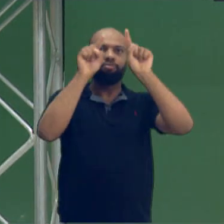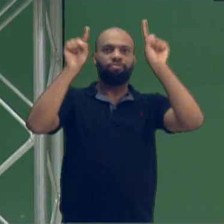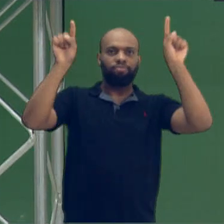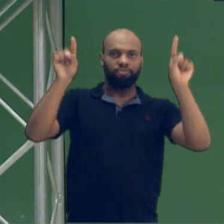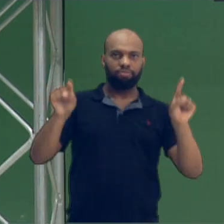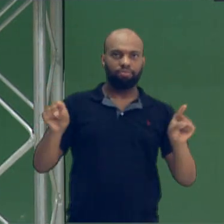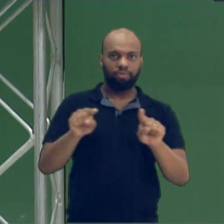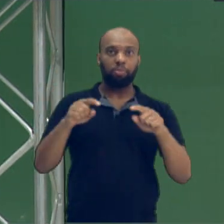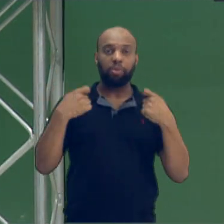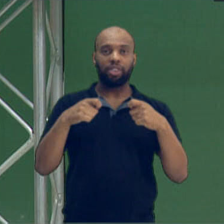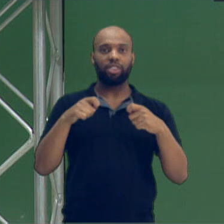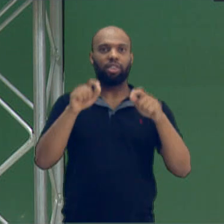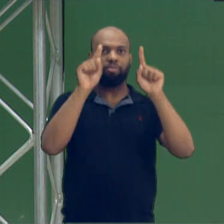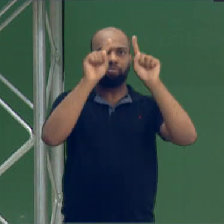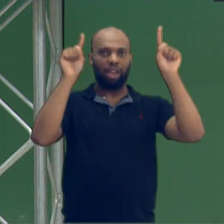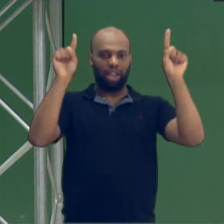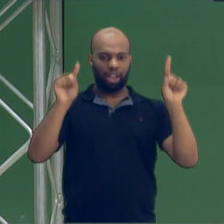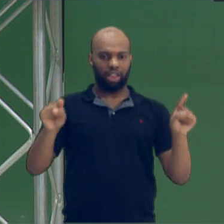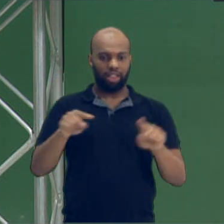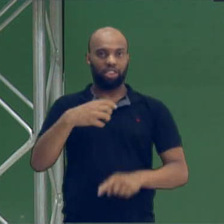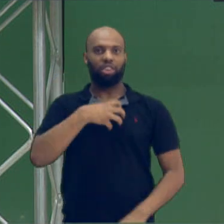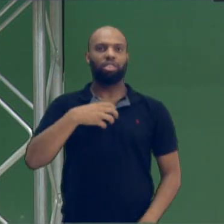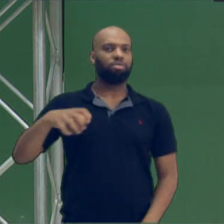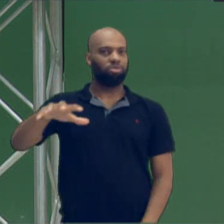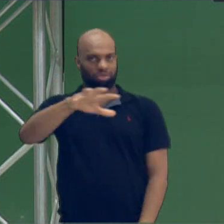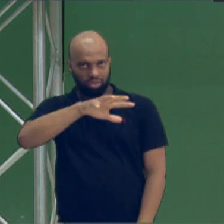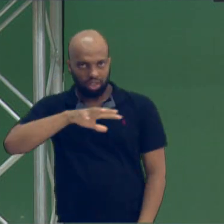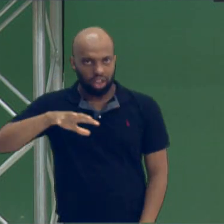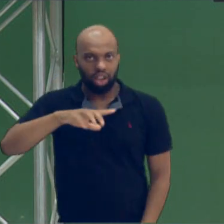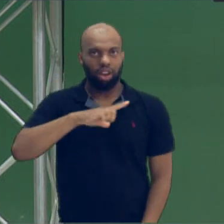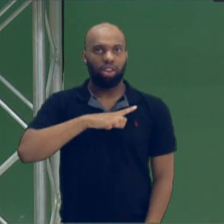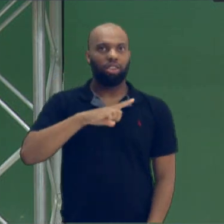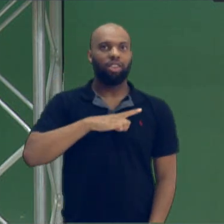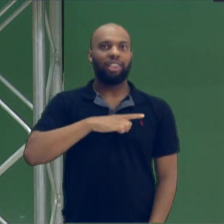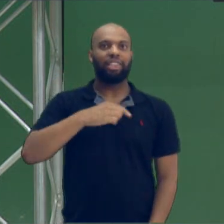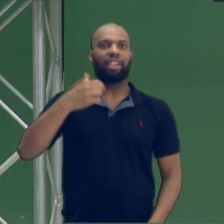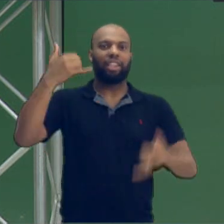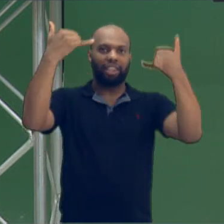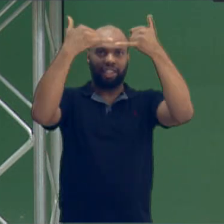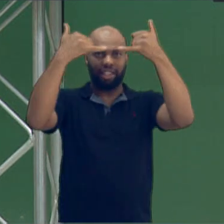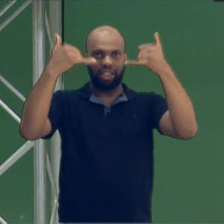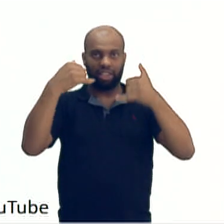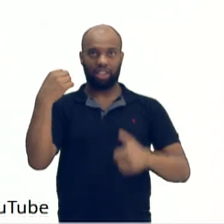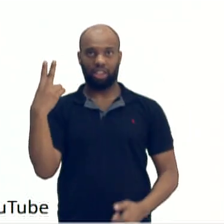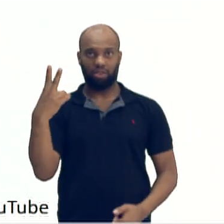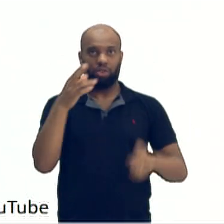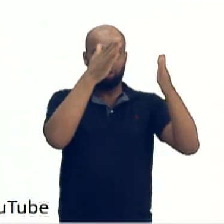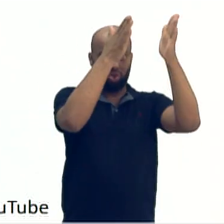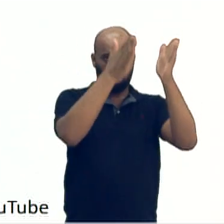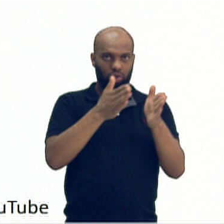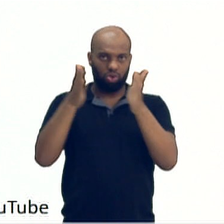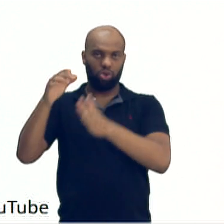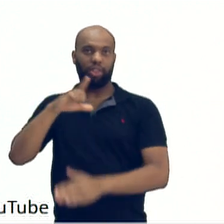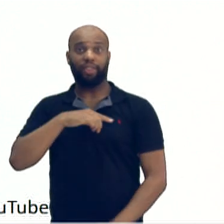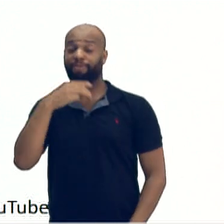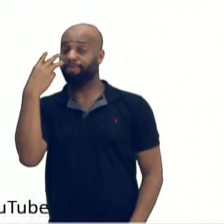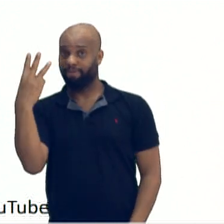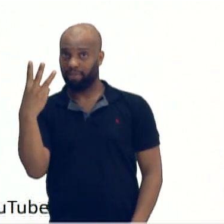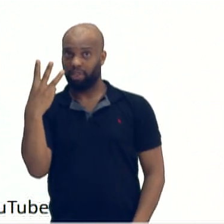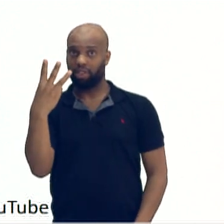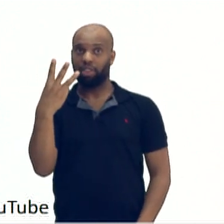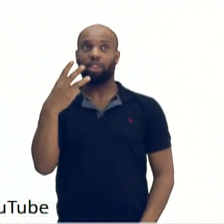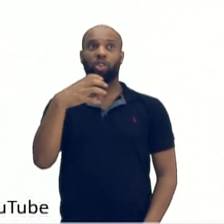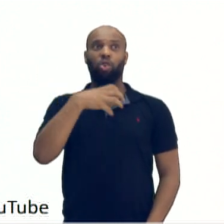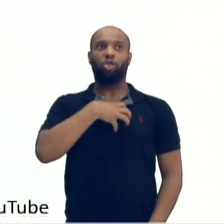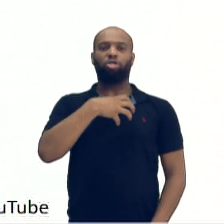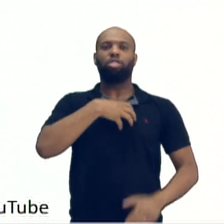matriz genérica, né? Então, a gente vai montar uma matriz genérica com 2 linhas e 3 colunas, tá certo? E a equação que